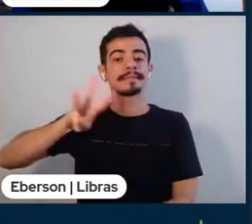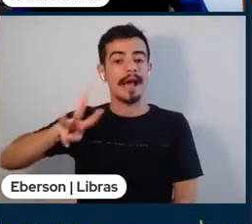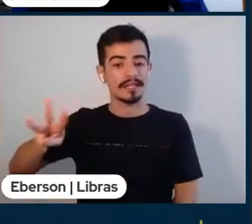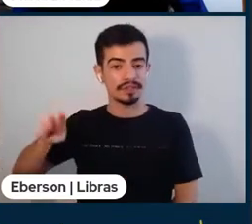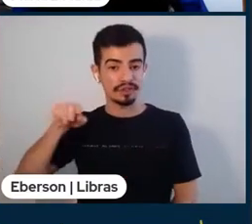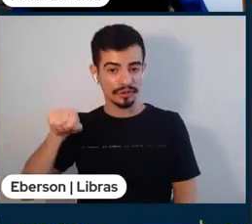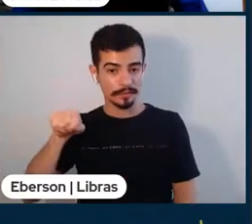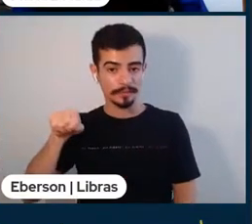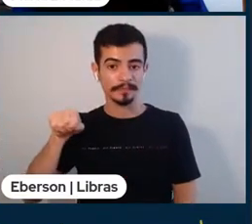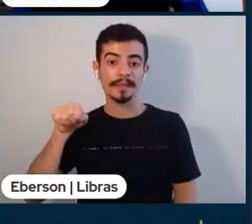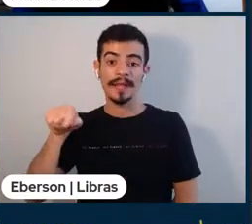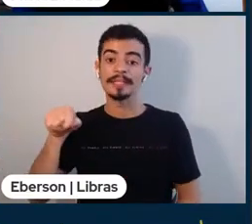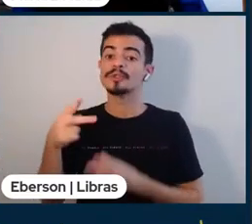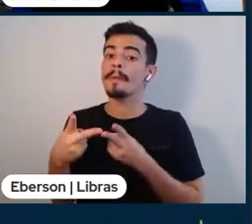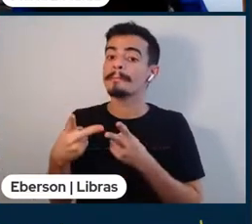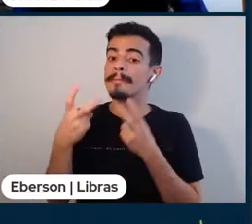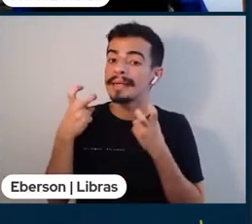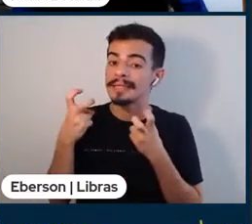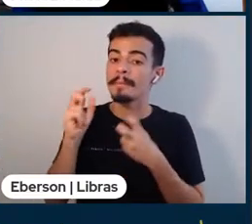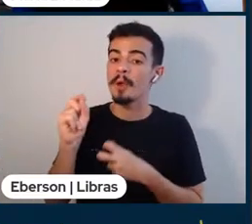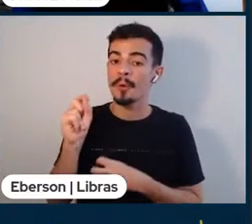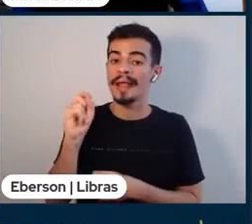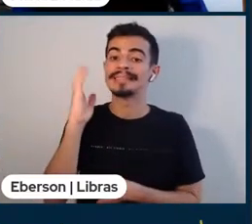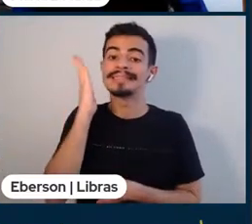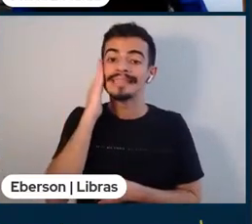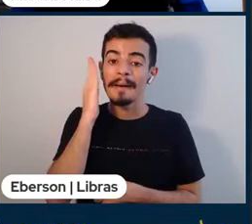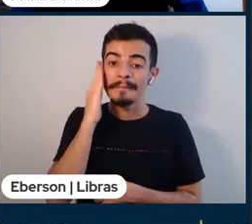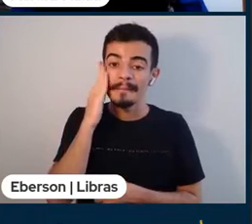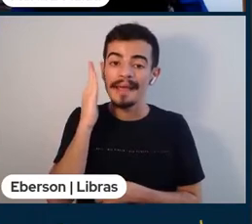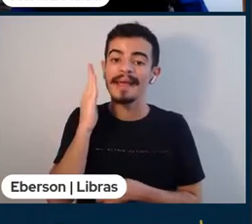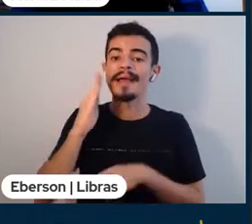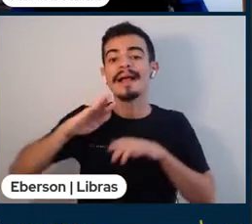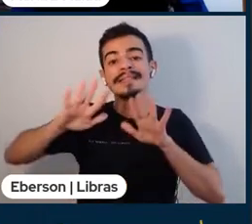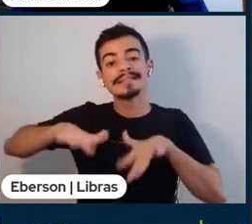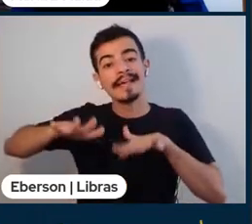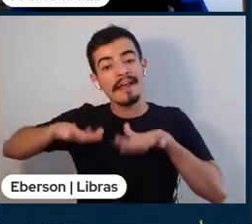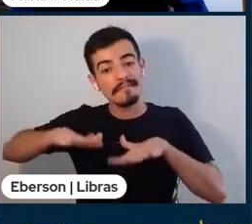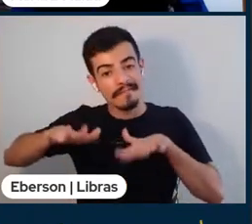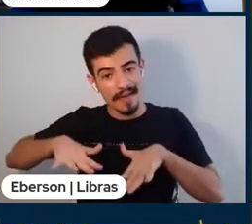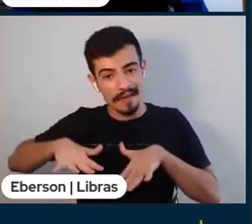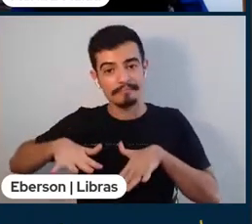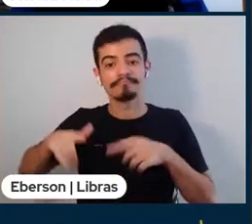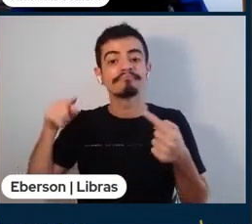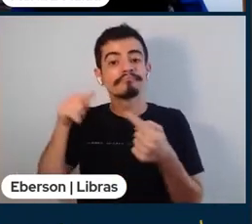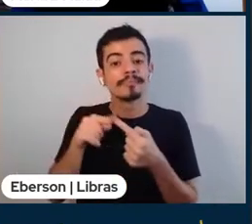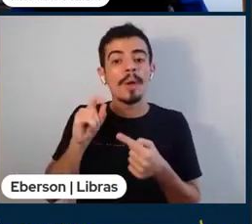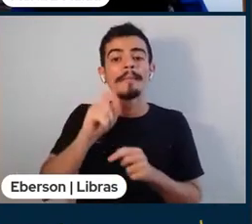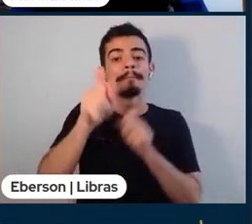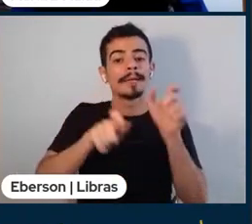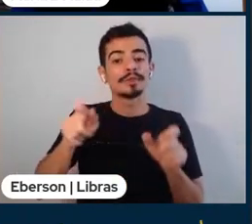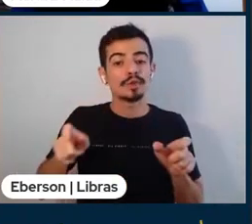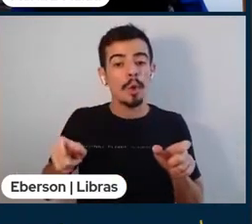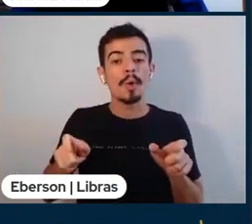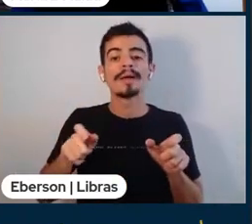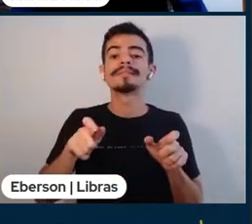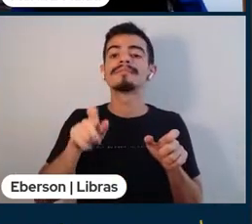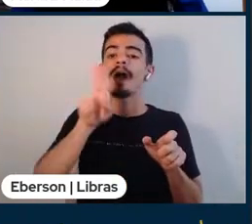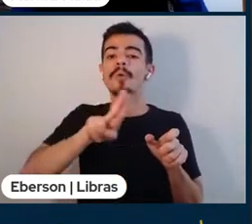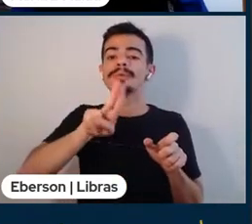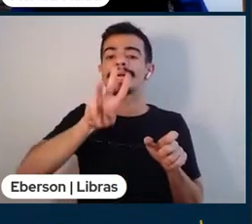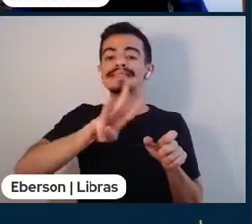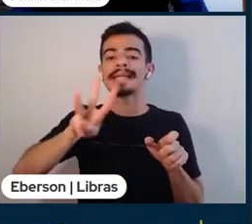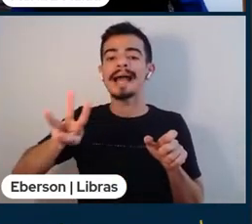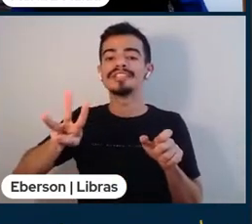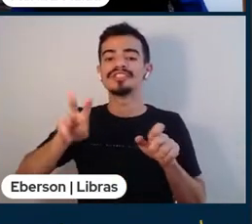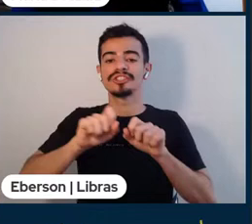que eu percebi que saber escrever para pessoas que vão ler em site é você